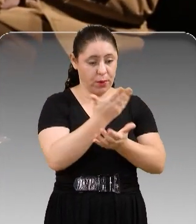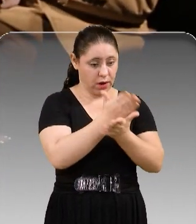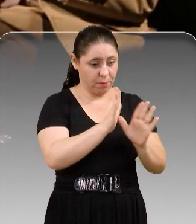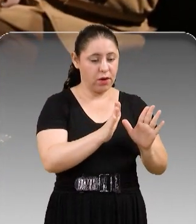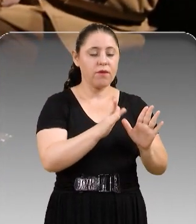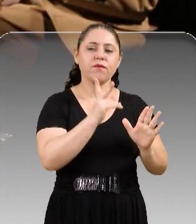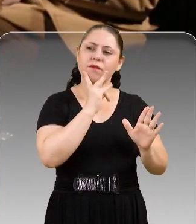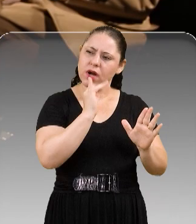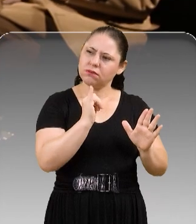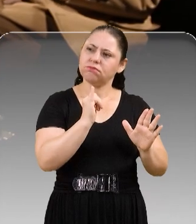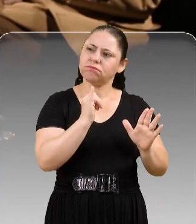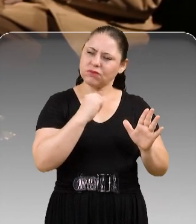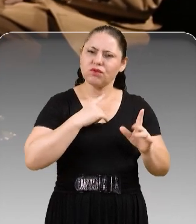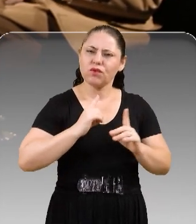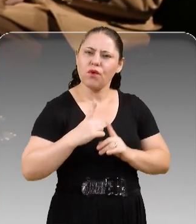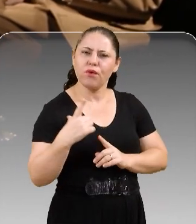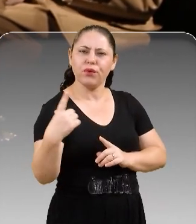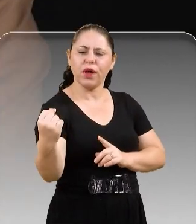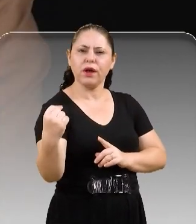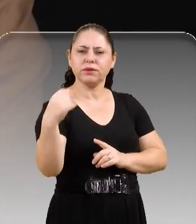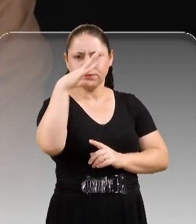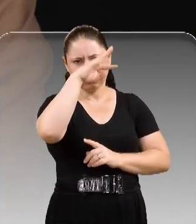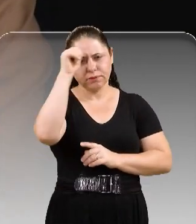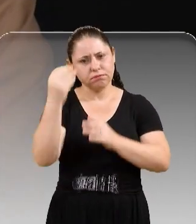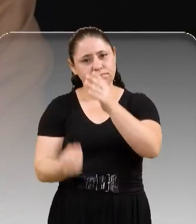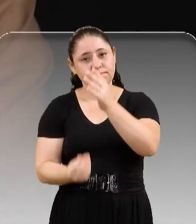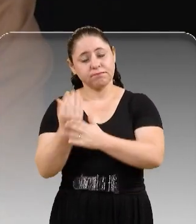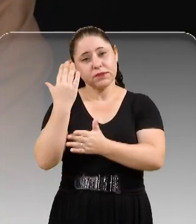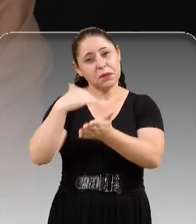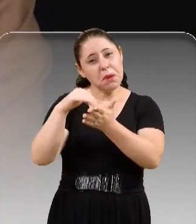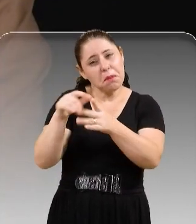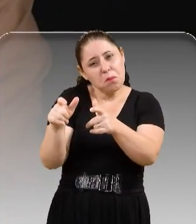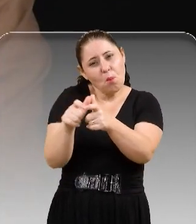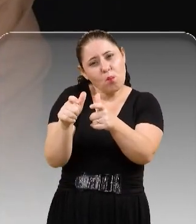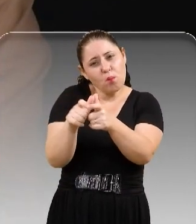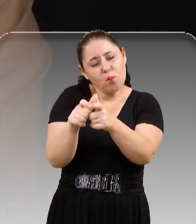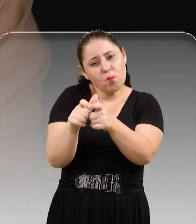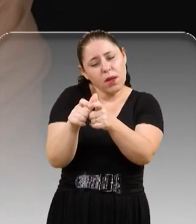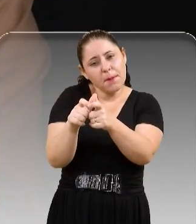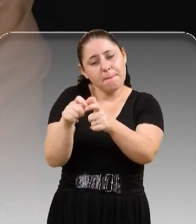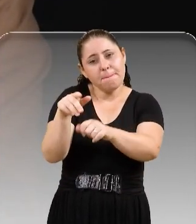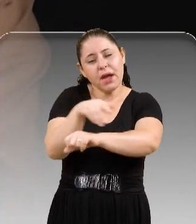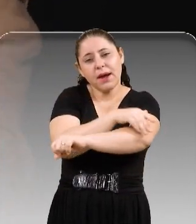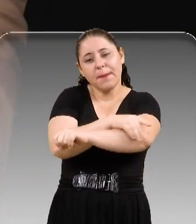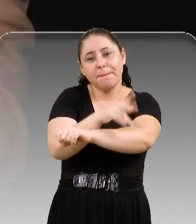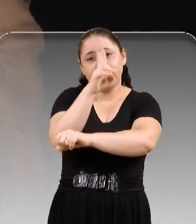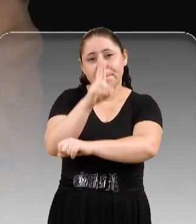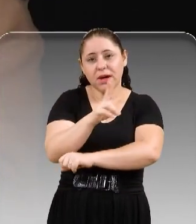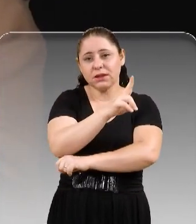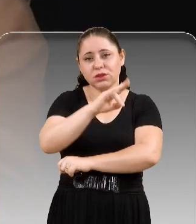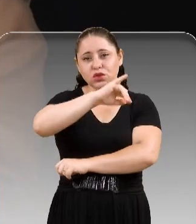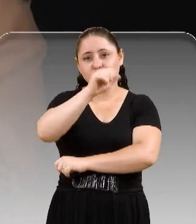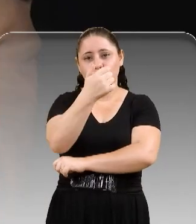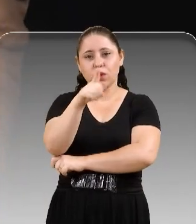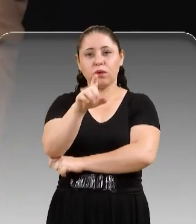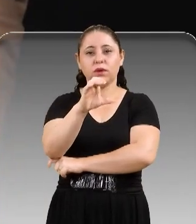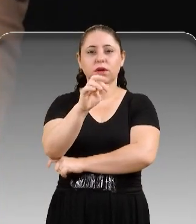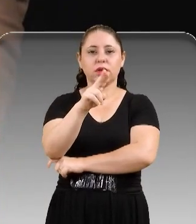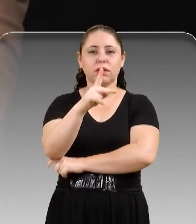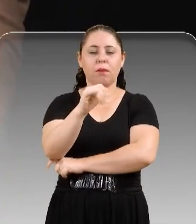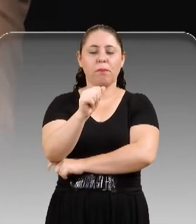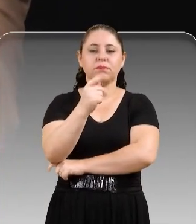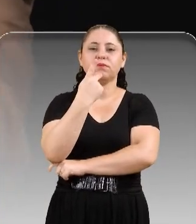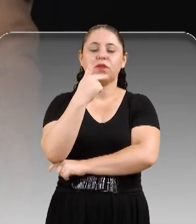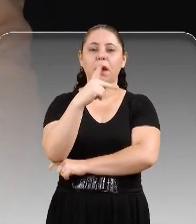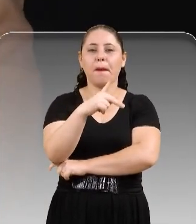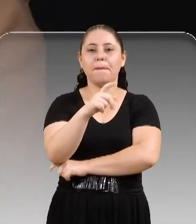não, eu vou para Mato Grosso do Sul, vou em Campo Grande, vou me instalar. E abri um escritório pequenininho ali na Padre João Cripa, né? Parecia uma igrejinha, estava escrito lá Pavan